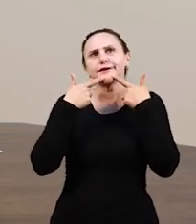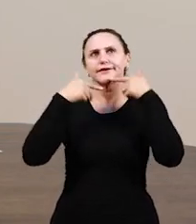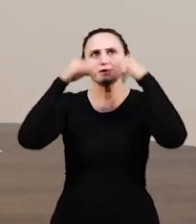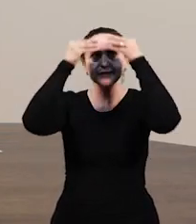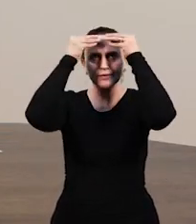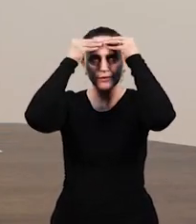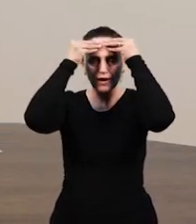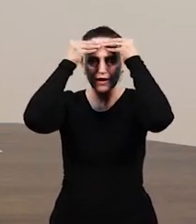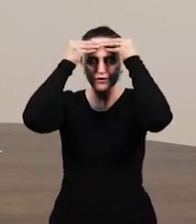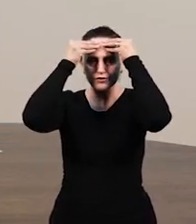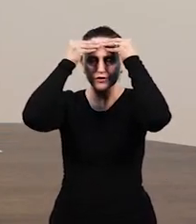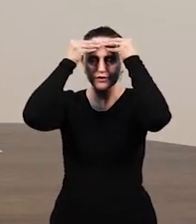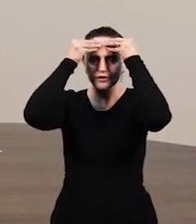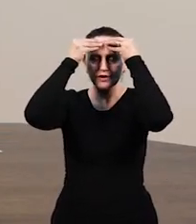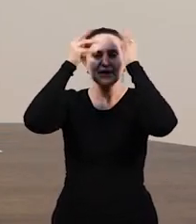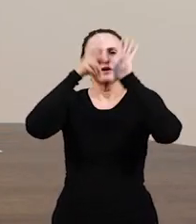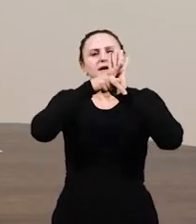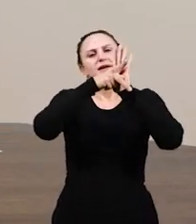da